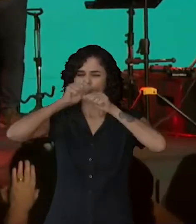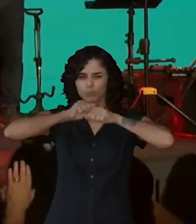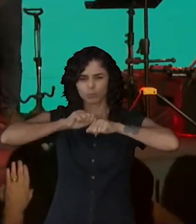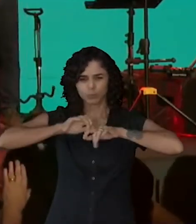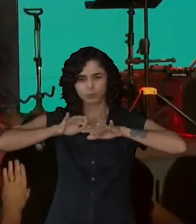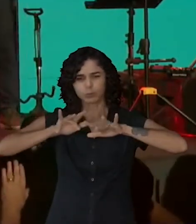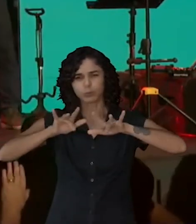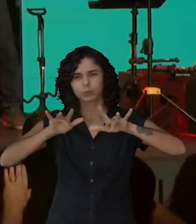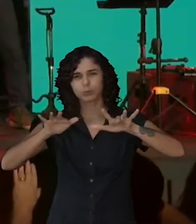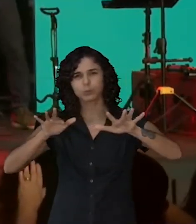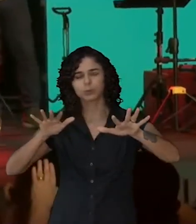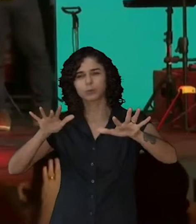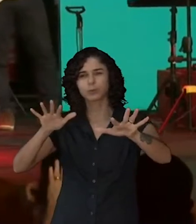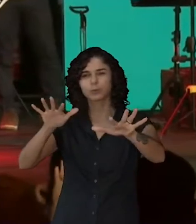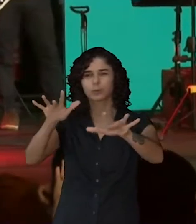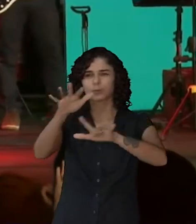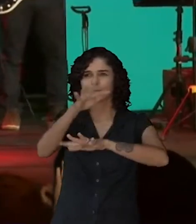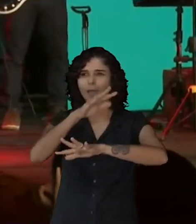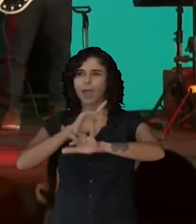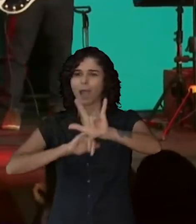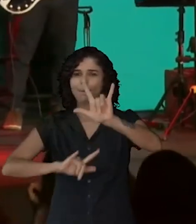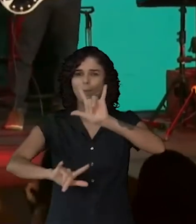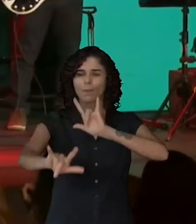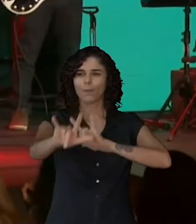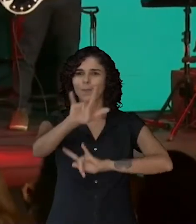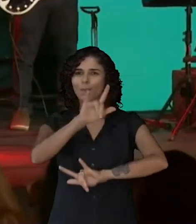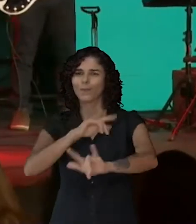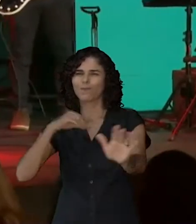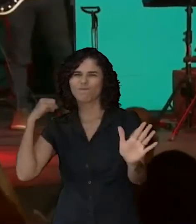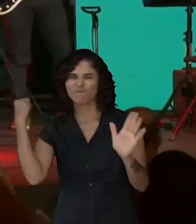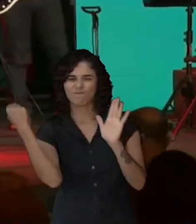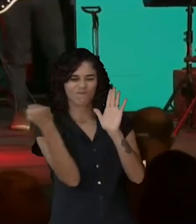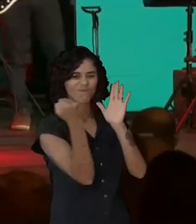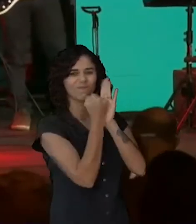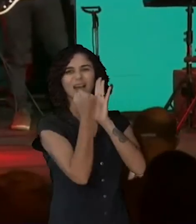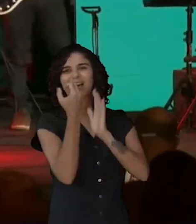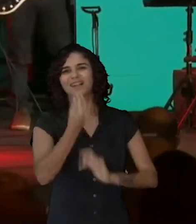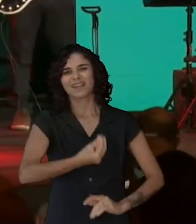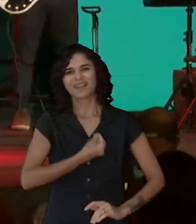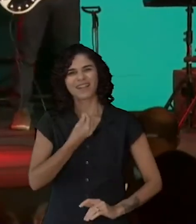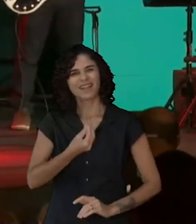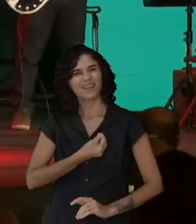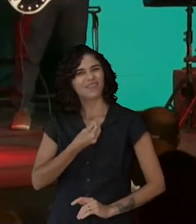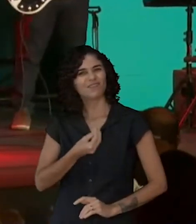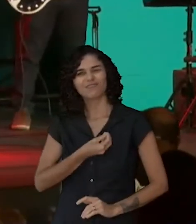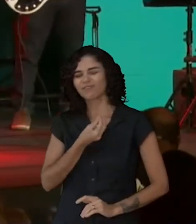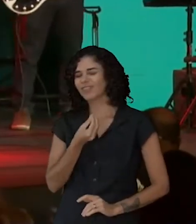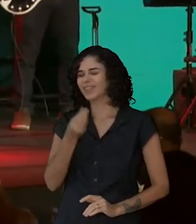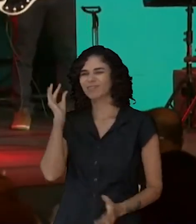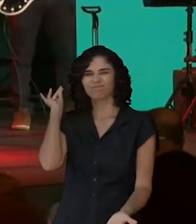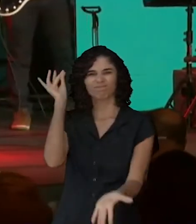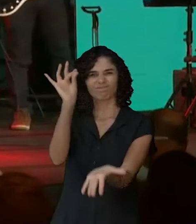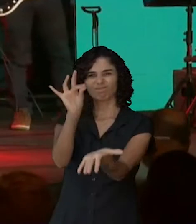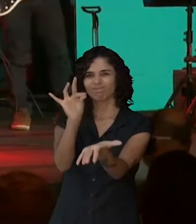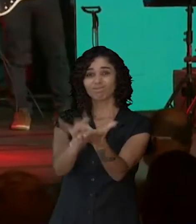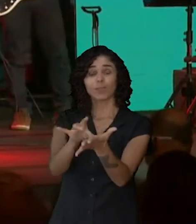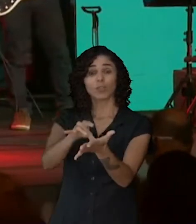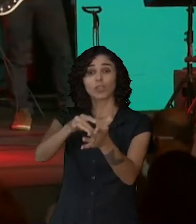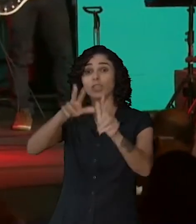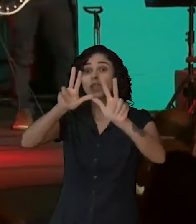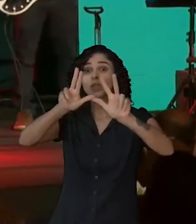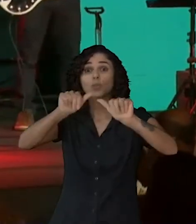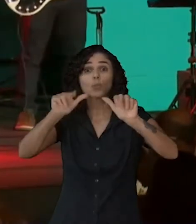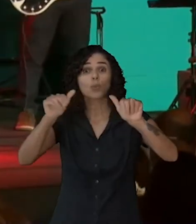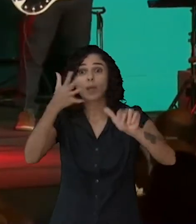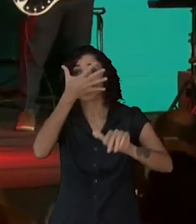envolve-os no teu amor, e marca as suas vidas de forma definitiva, e que eles nunca esqueçam daquilo